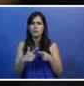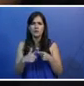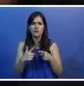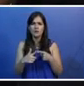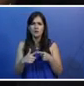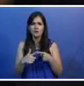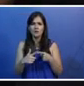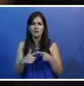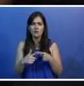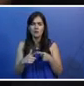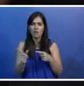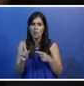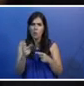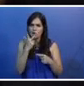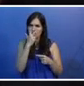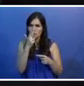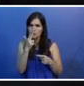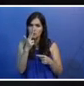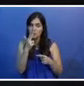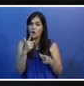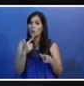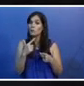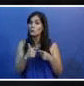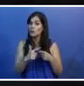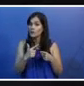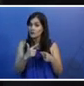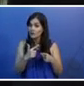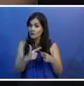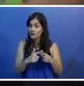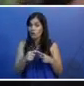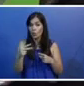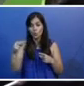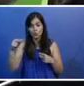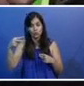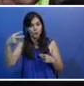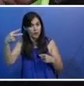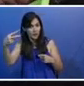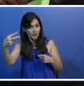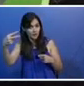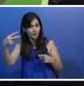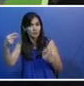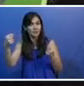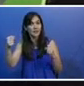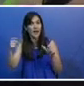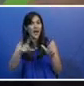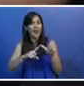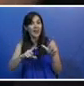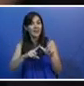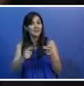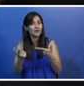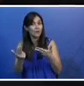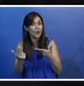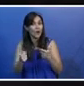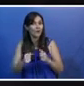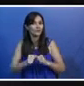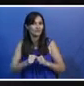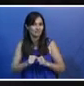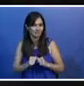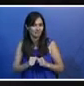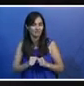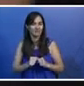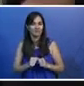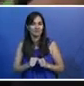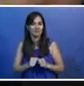Porque o expoente tem que pertencer à mesma letra, ok? O expoente tem que